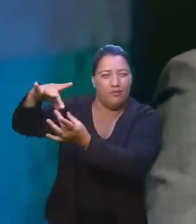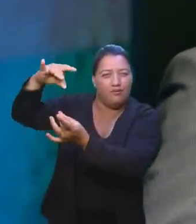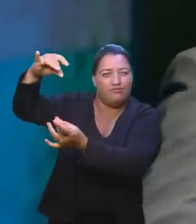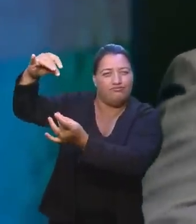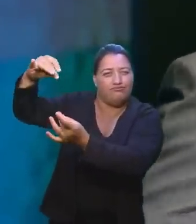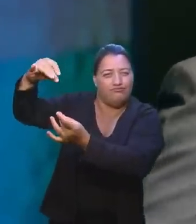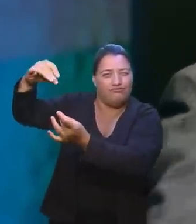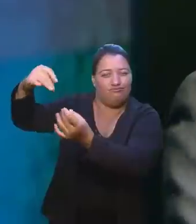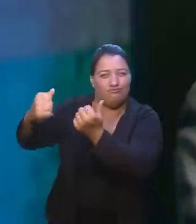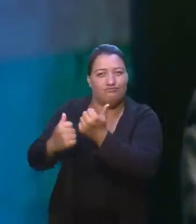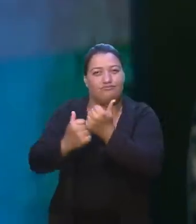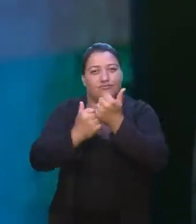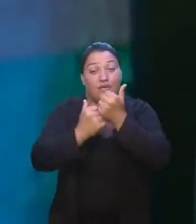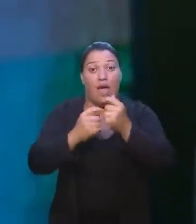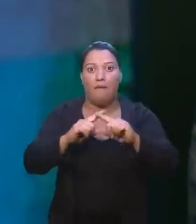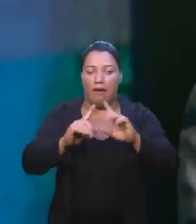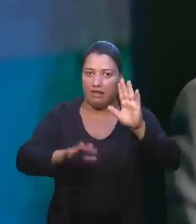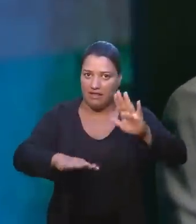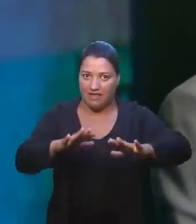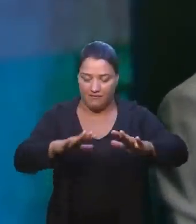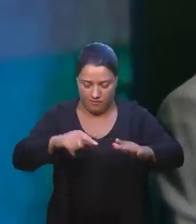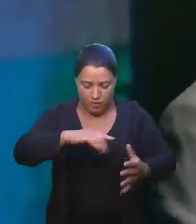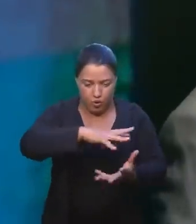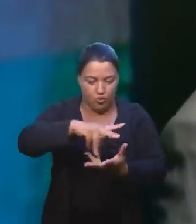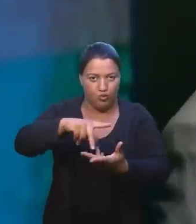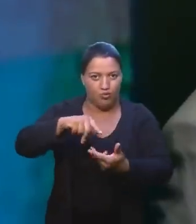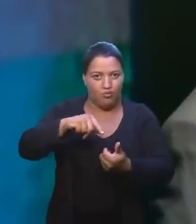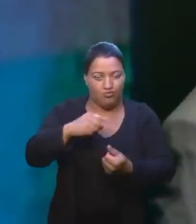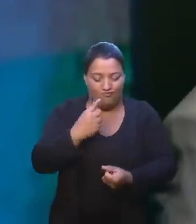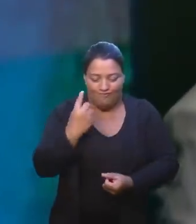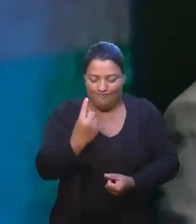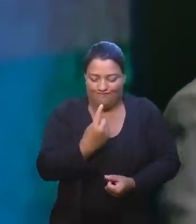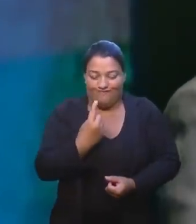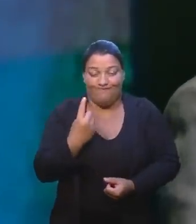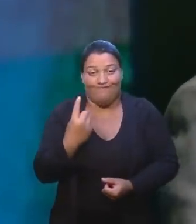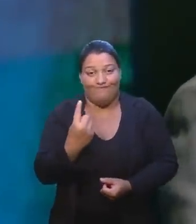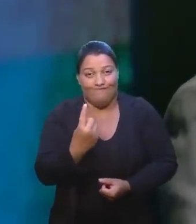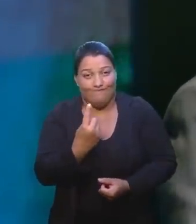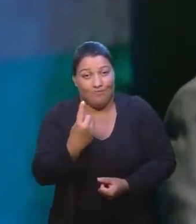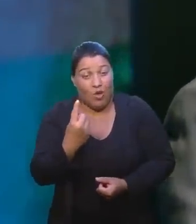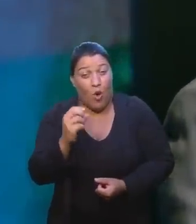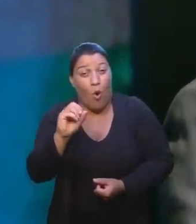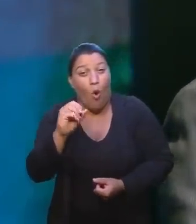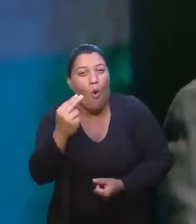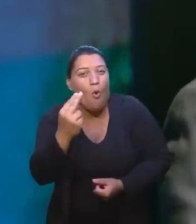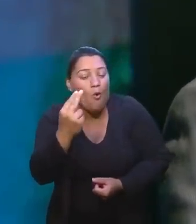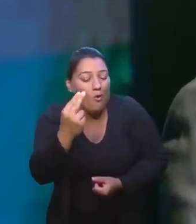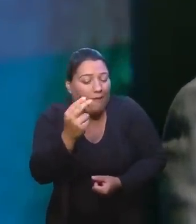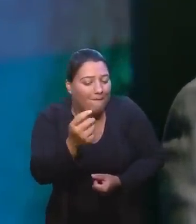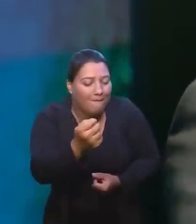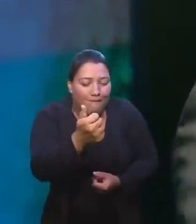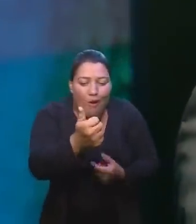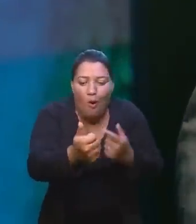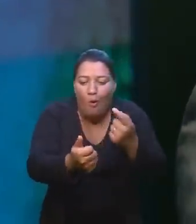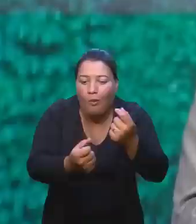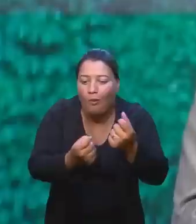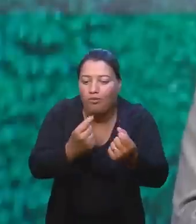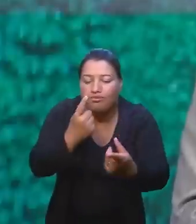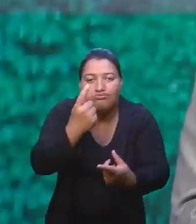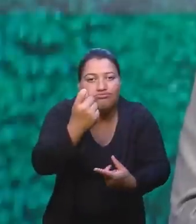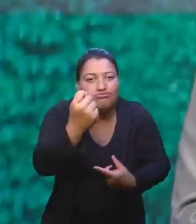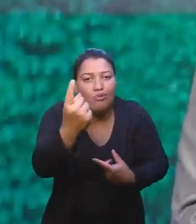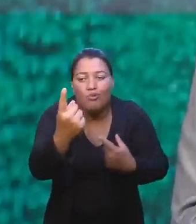vezes fisicamente a sós. Ou muitas vezes seremos poucos, mas mesmo